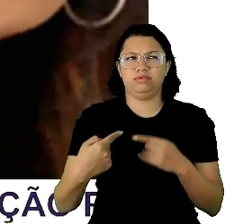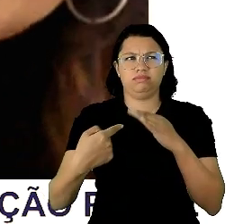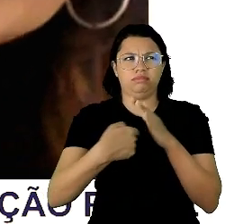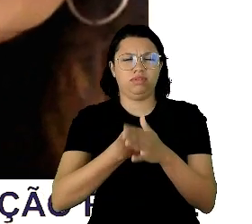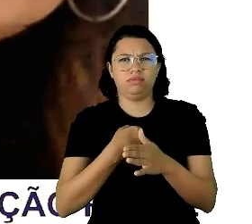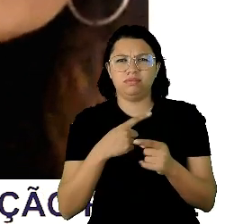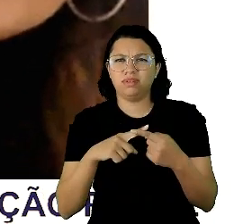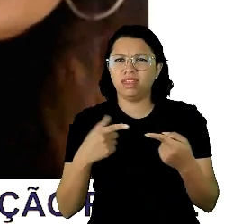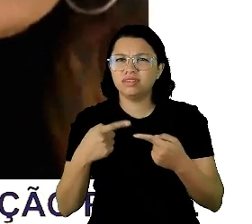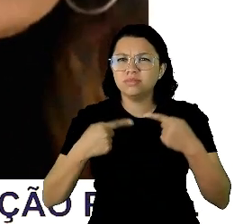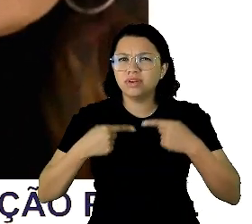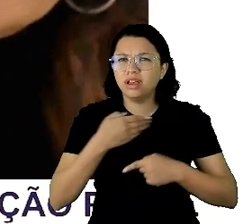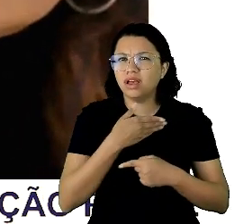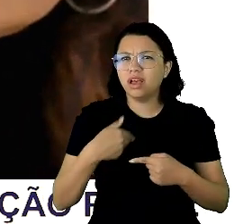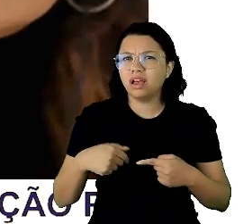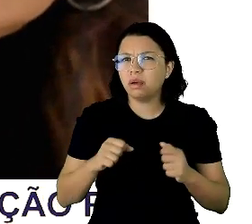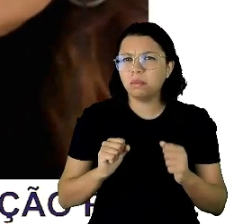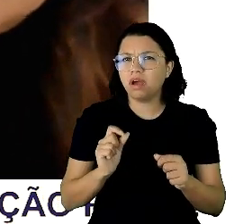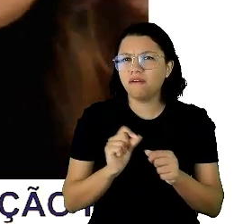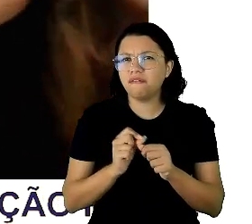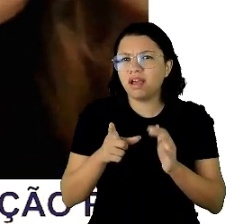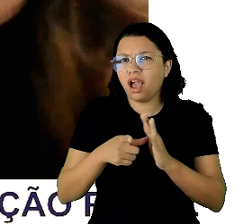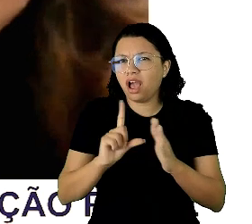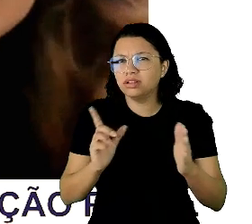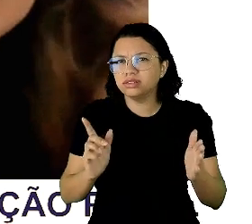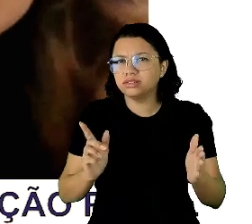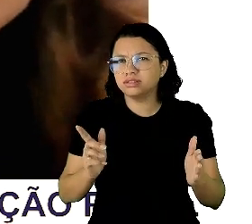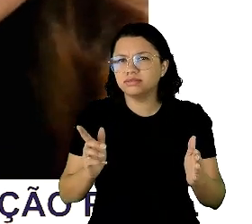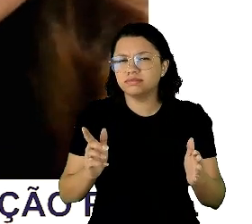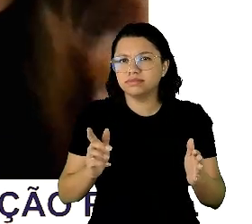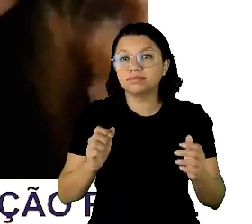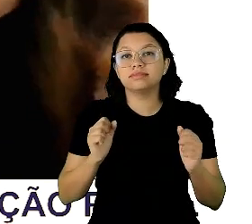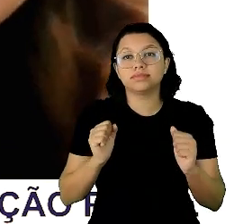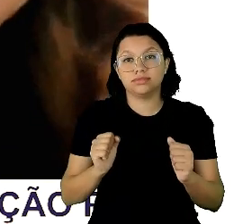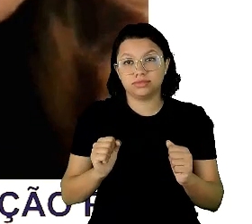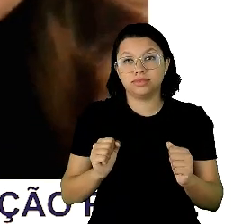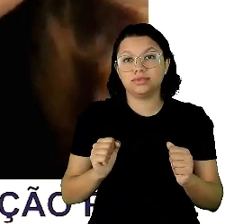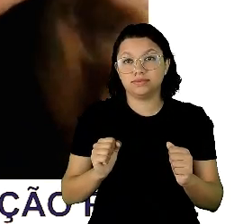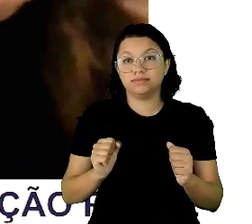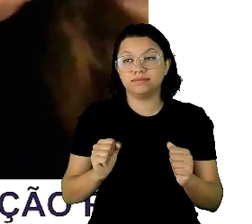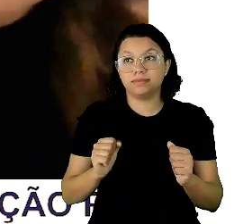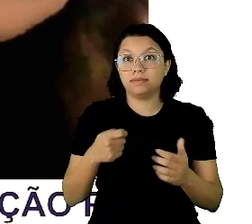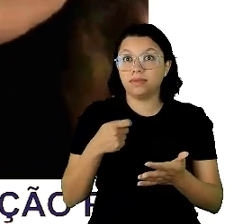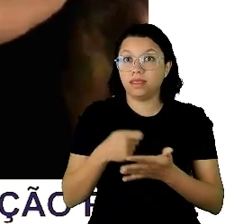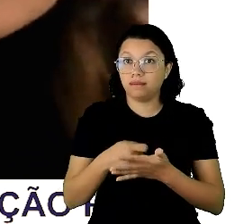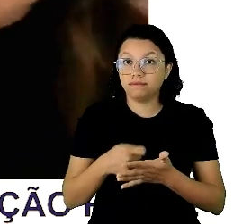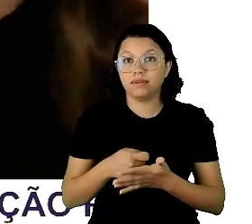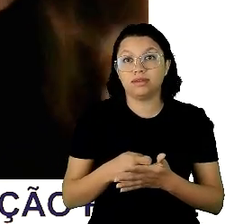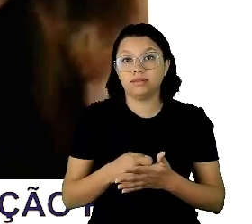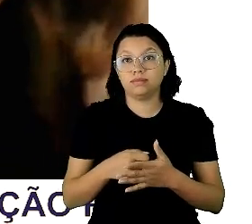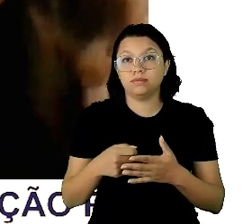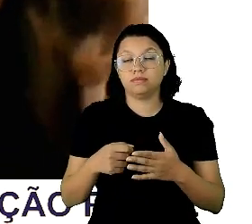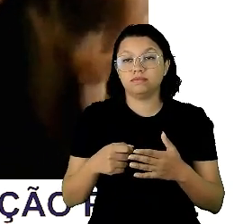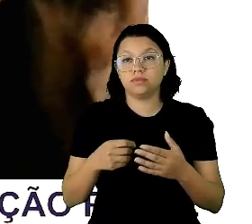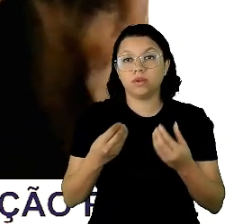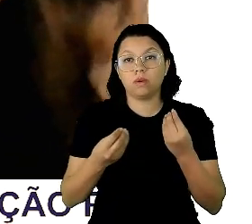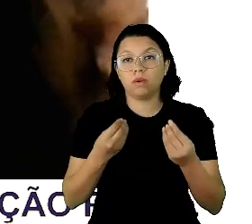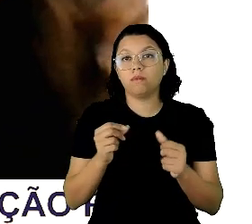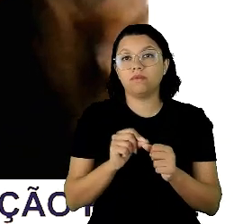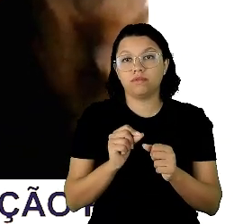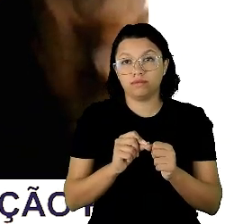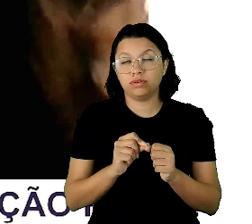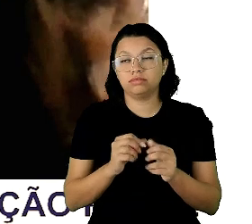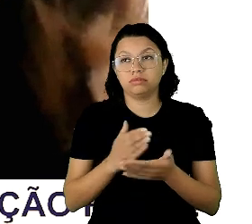políticas públicas não poderiam ter sido feitas antes? Poderiam e deveriam, assim como foram em alguns